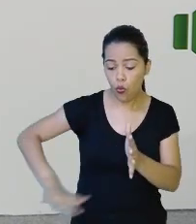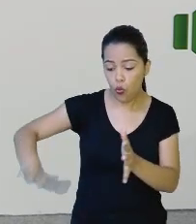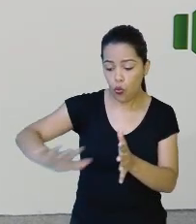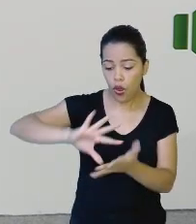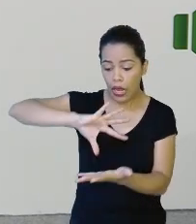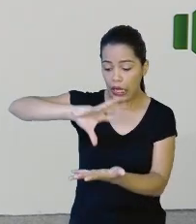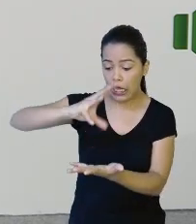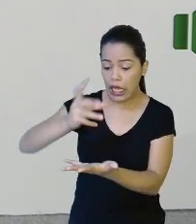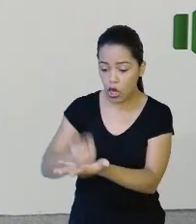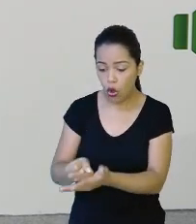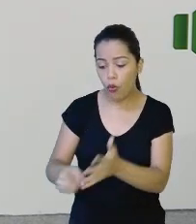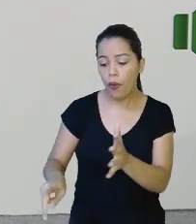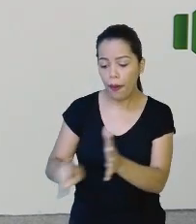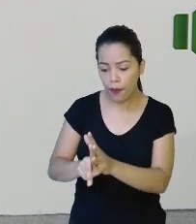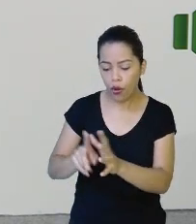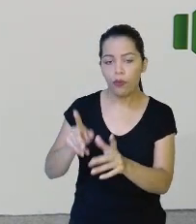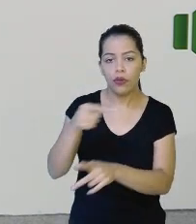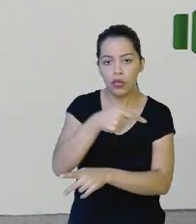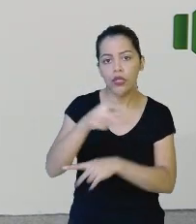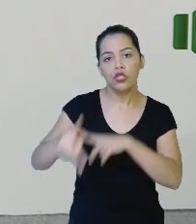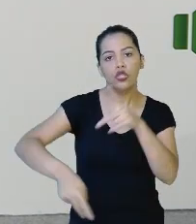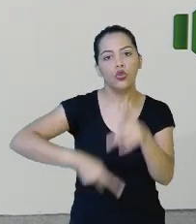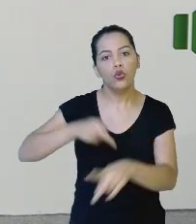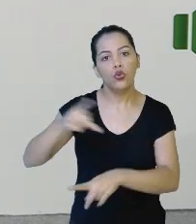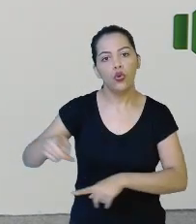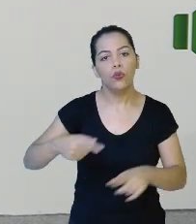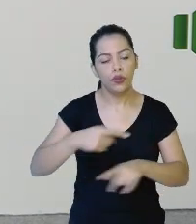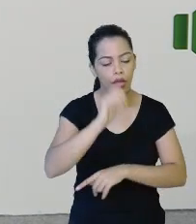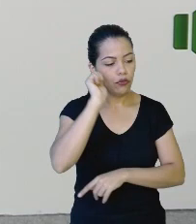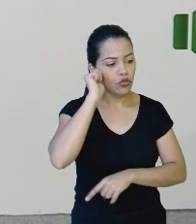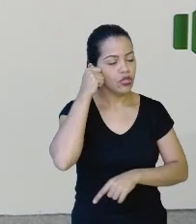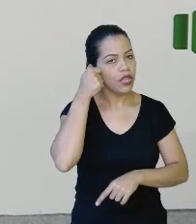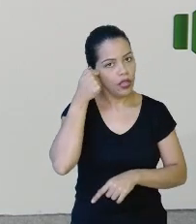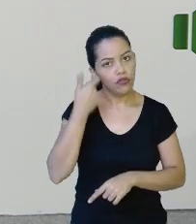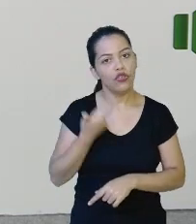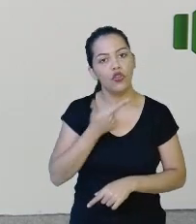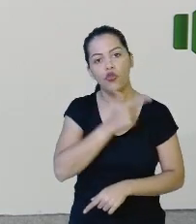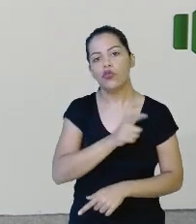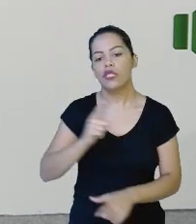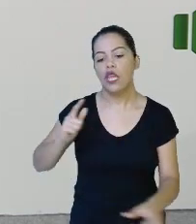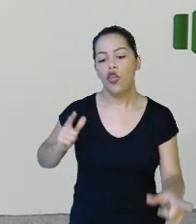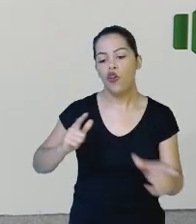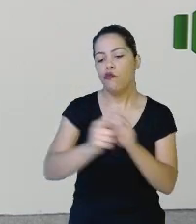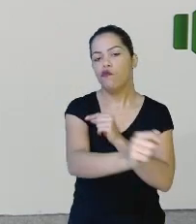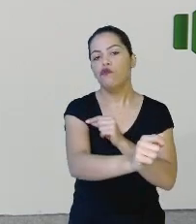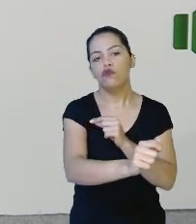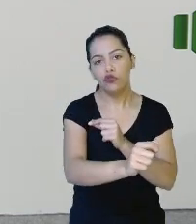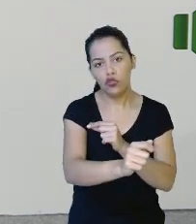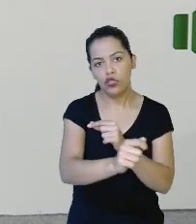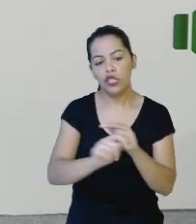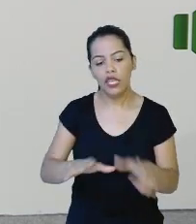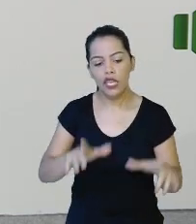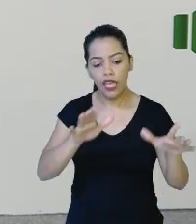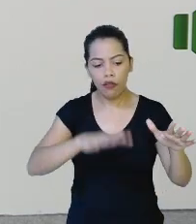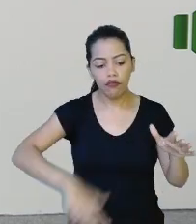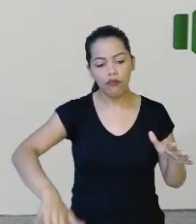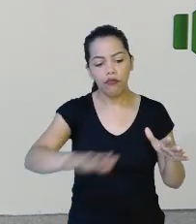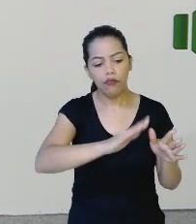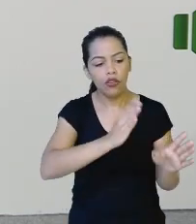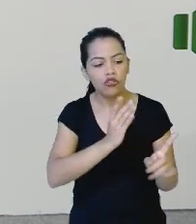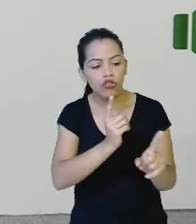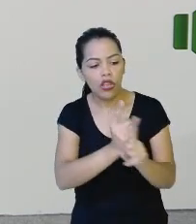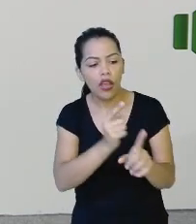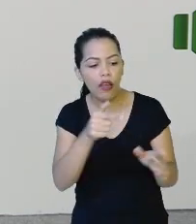fugiam, né? Esses povos escravizados fugiam e formavam comunidades onde eles trabalhavam, administravam